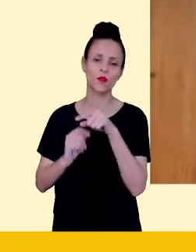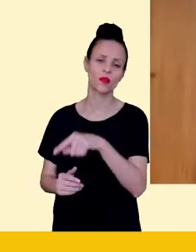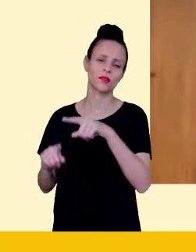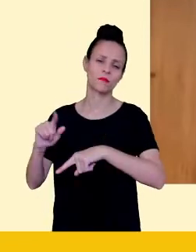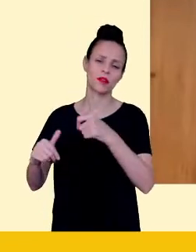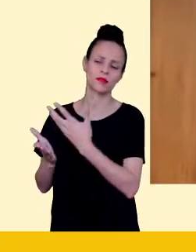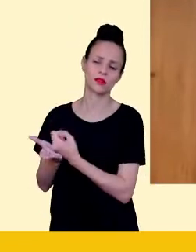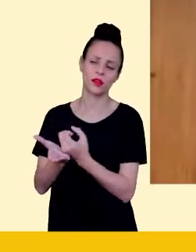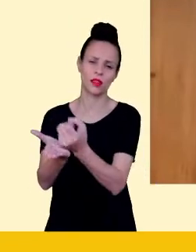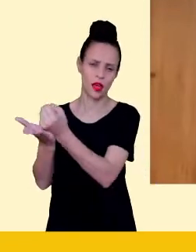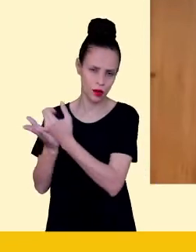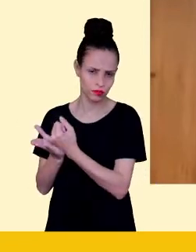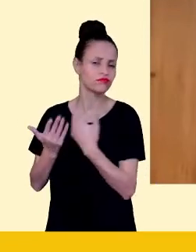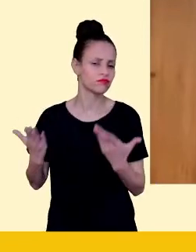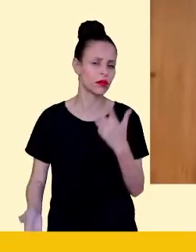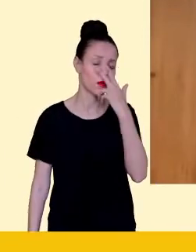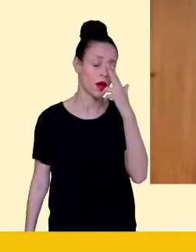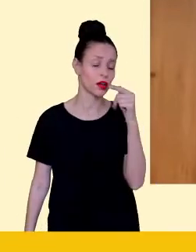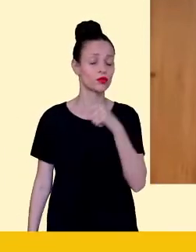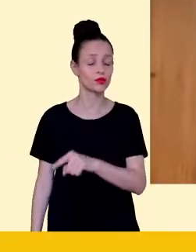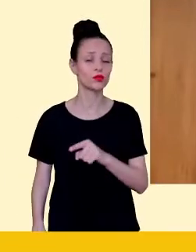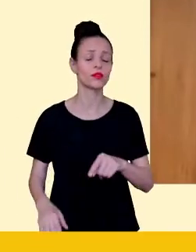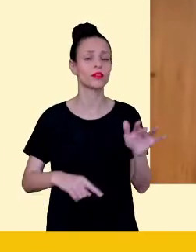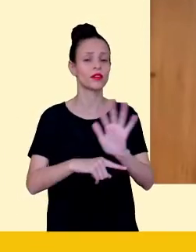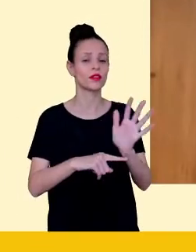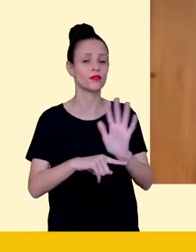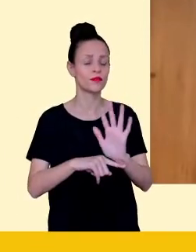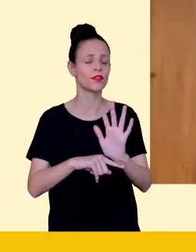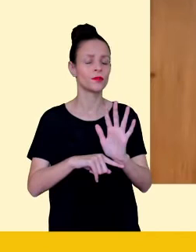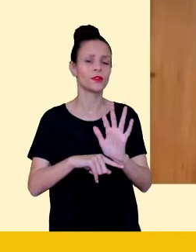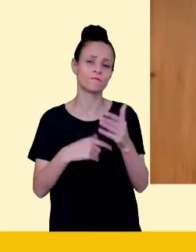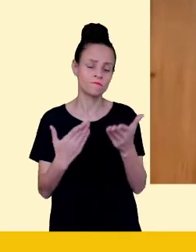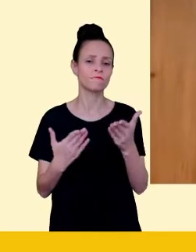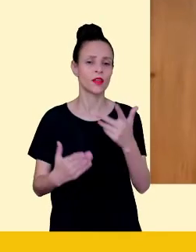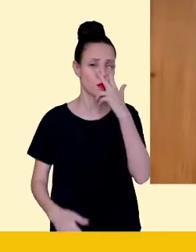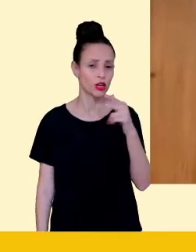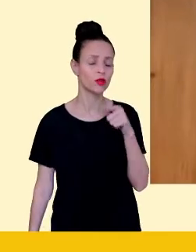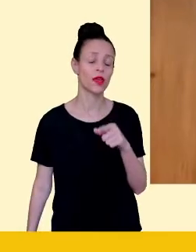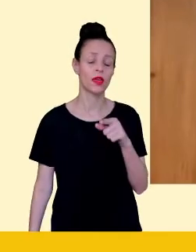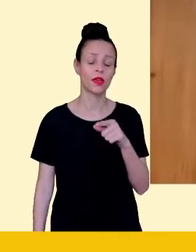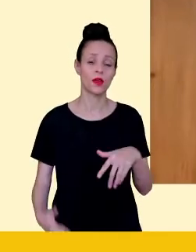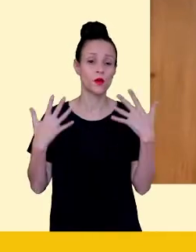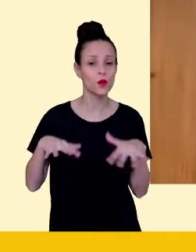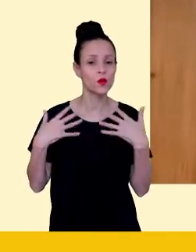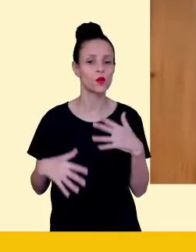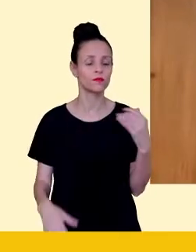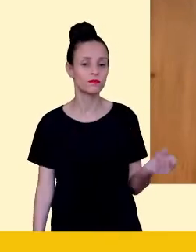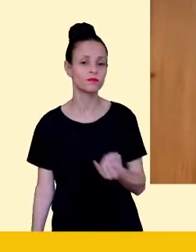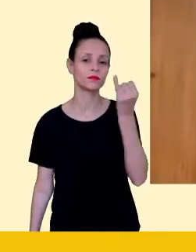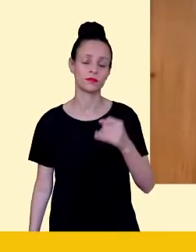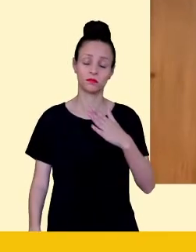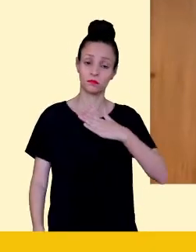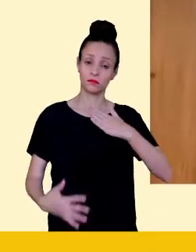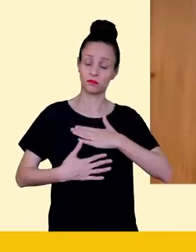acho que ele é um material, enfim, acho que o filme fala isso por si, né, mas é um material muito forte, muito chocante, muito impressionante, muito, para mim, pelo